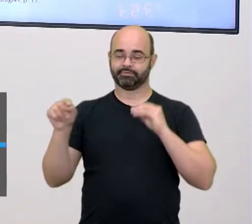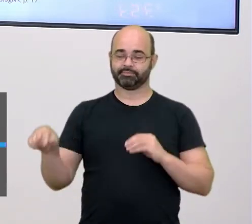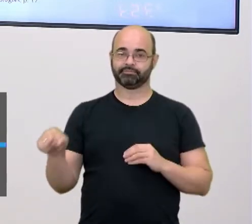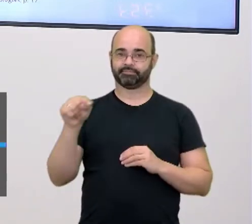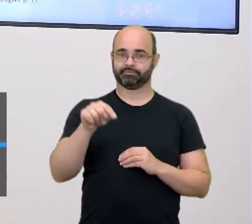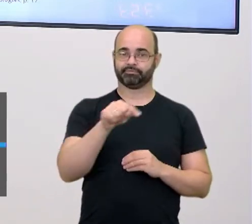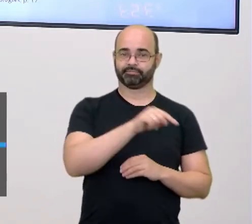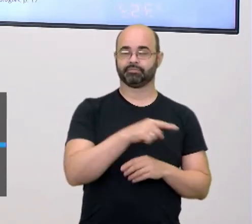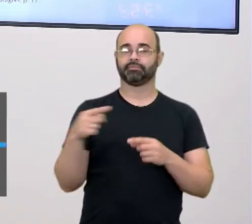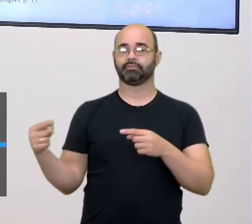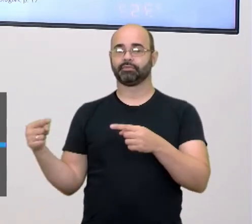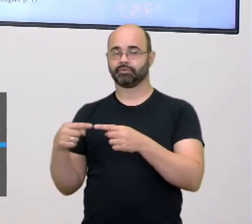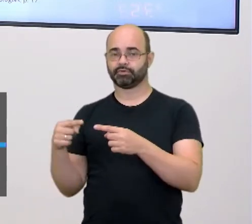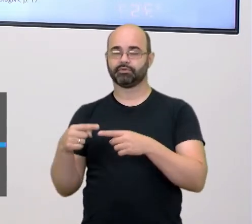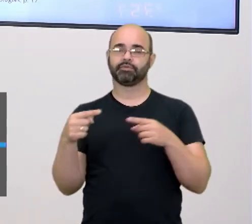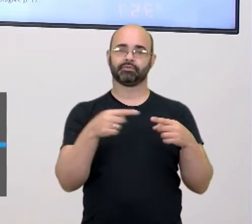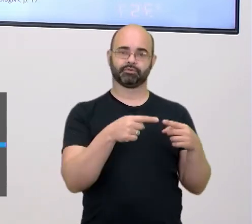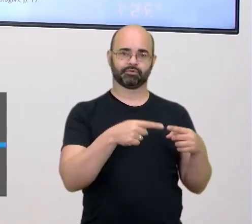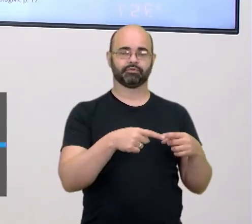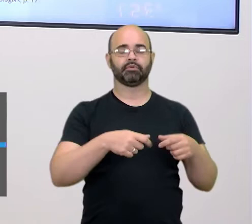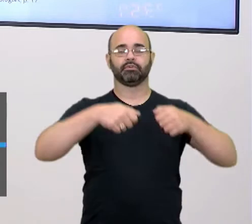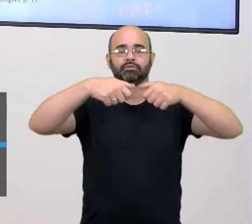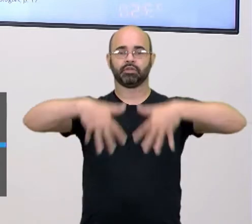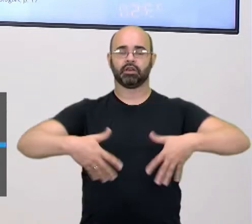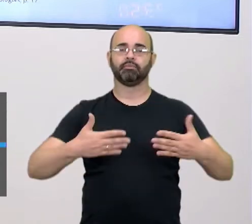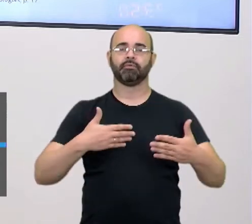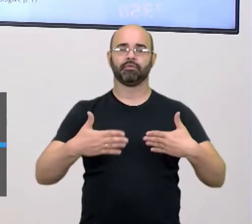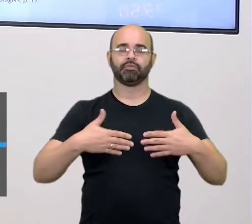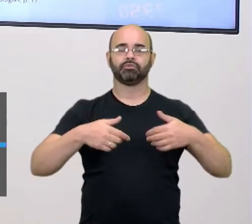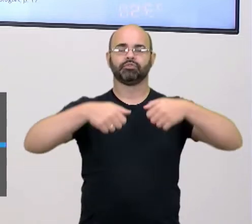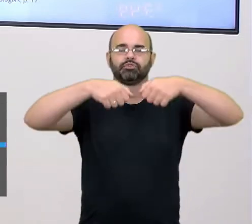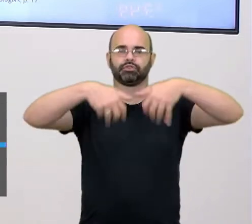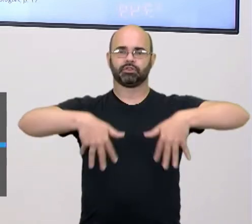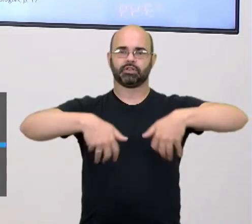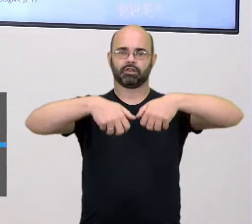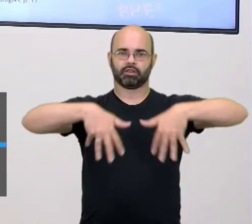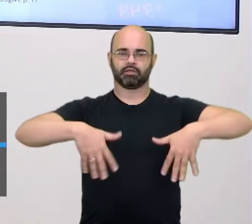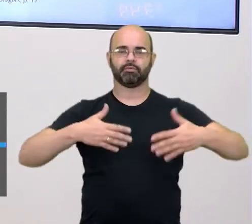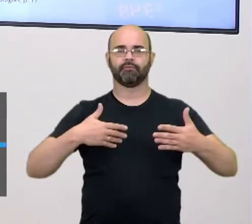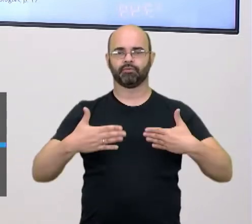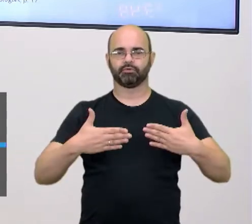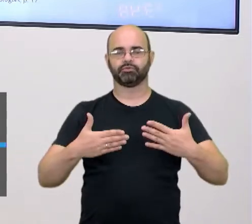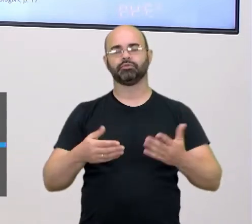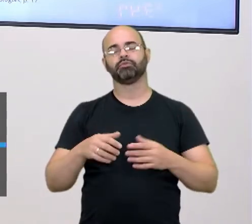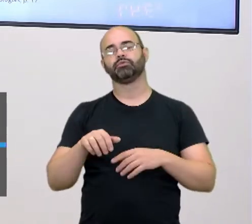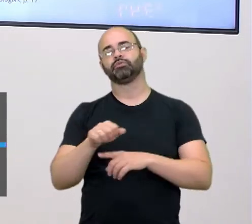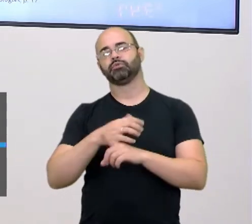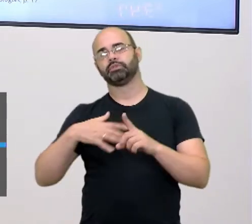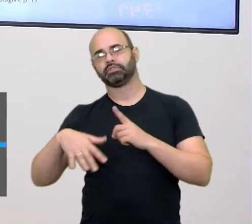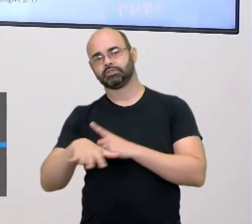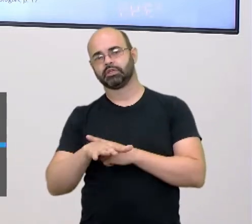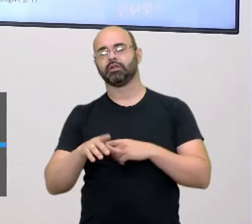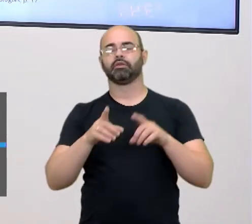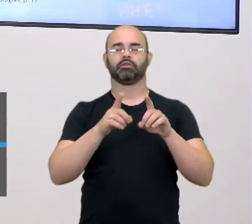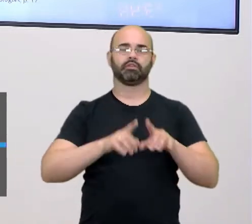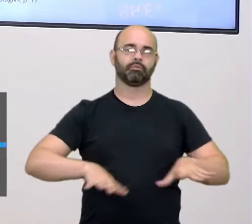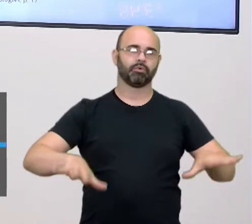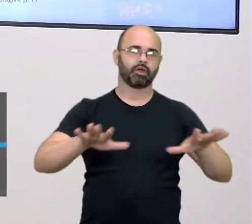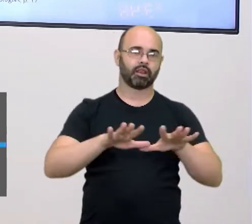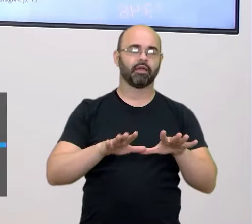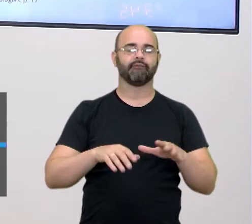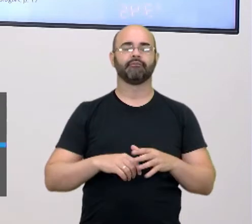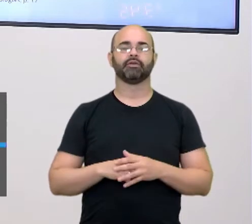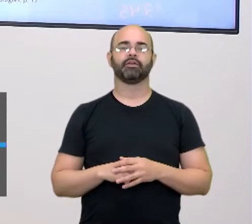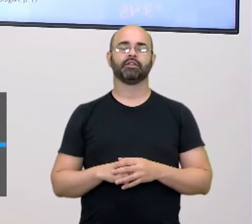direta entre esses diagramas de fluxo e a questão social, a questão demográfica e mais ainda a questão